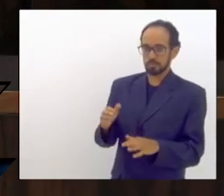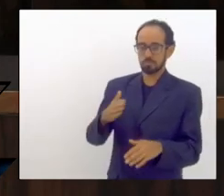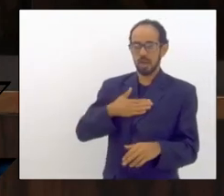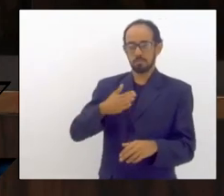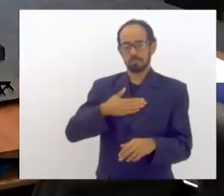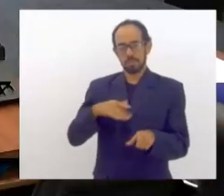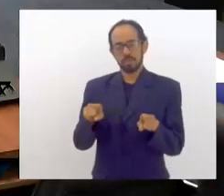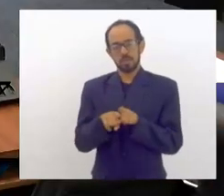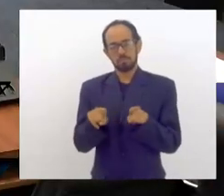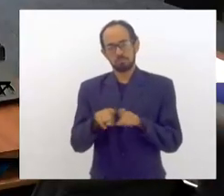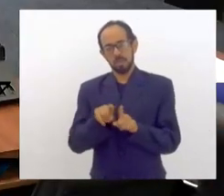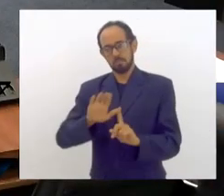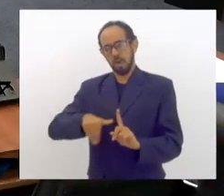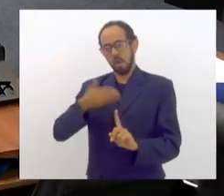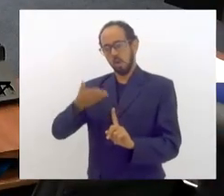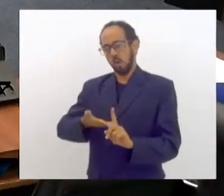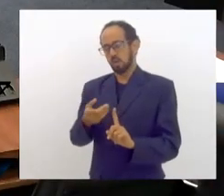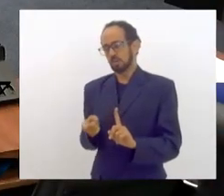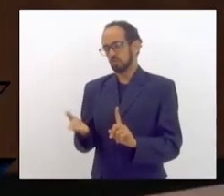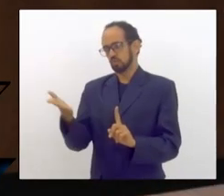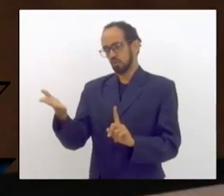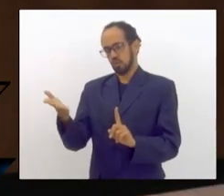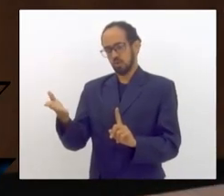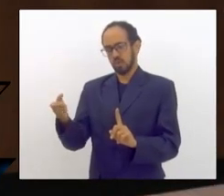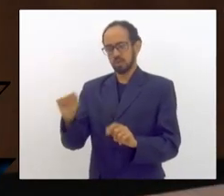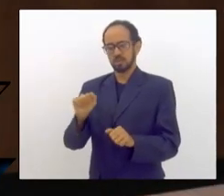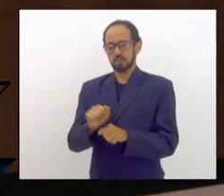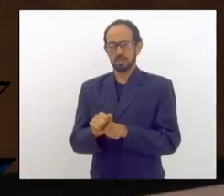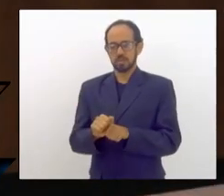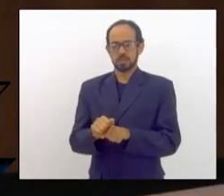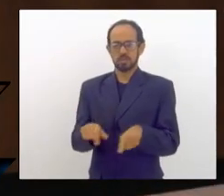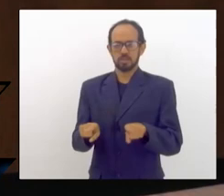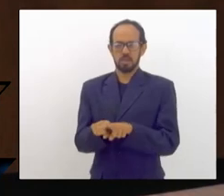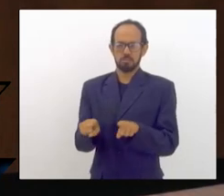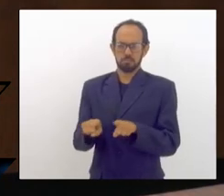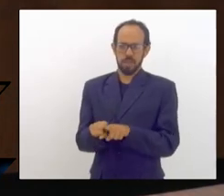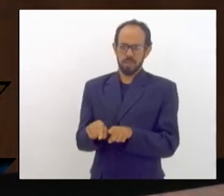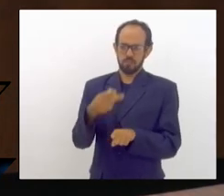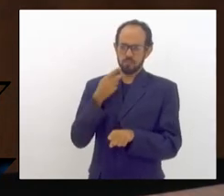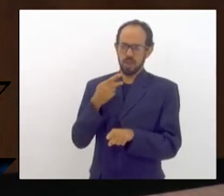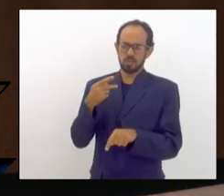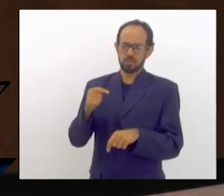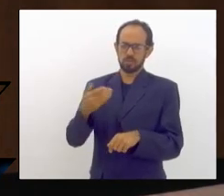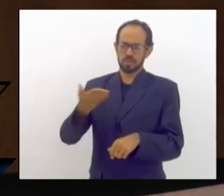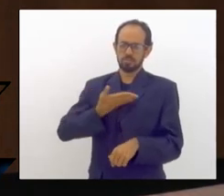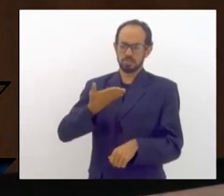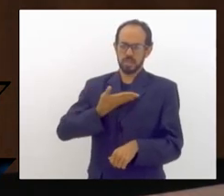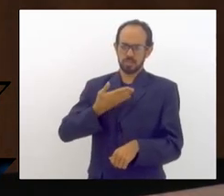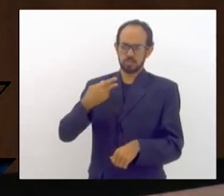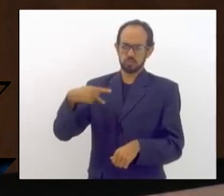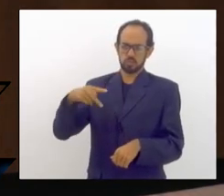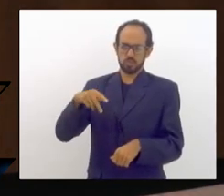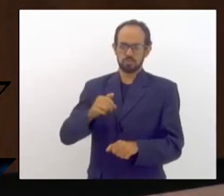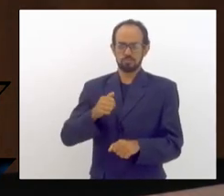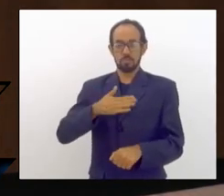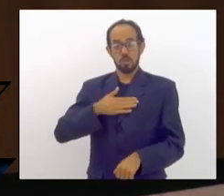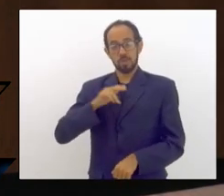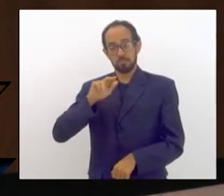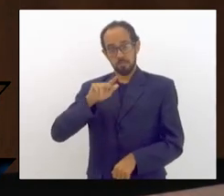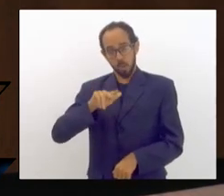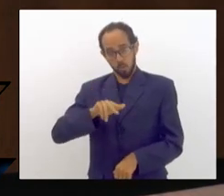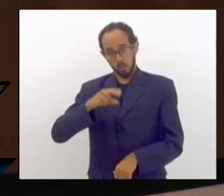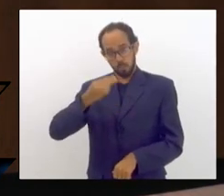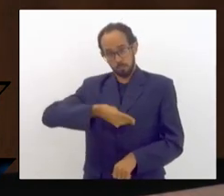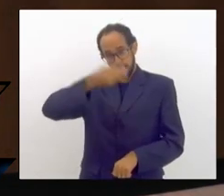pela primeira vez, tê-lo aqui. E já dizer também que retribuo essa amizade. O irmão Márcio, todas as vezes